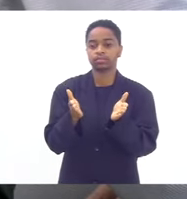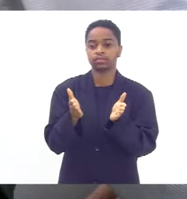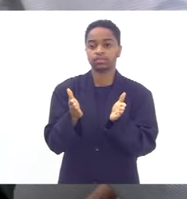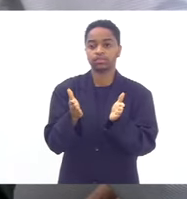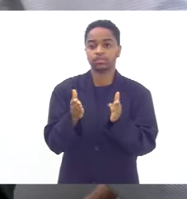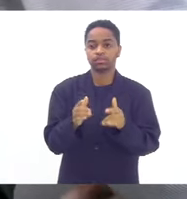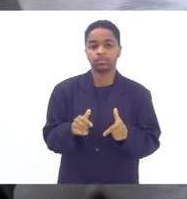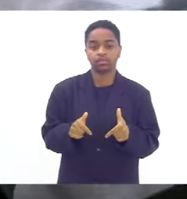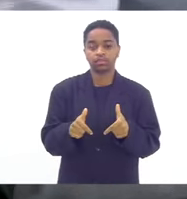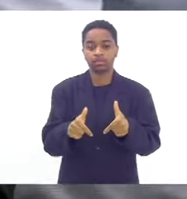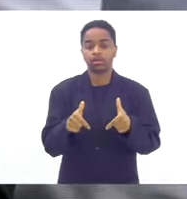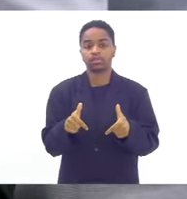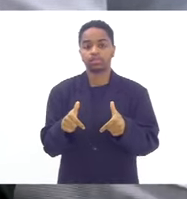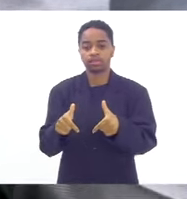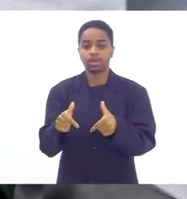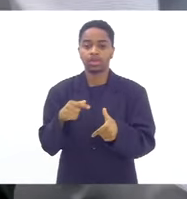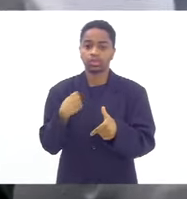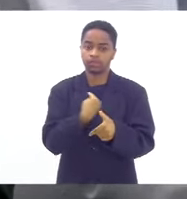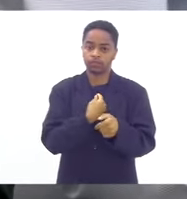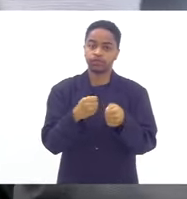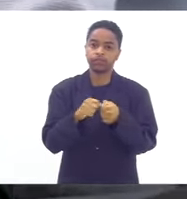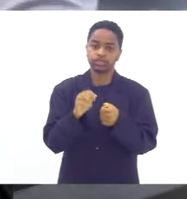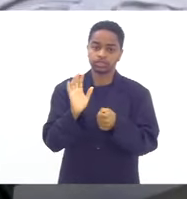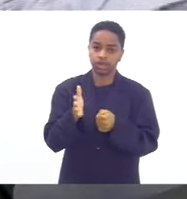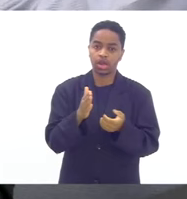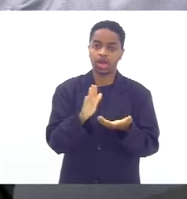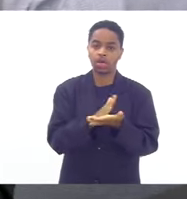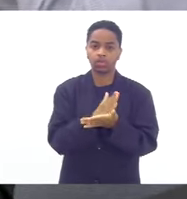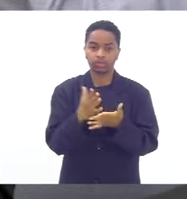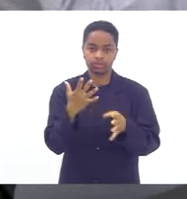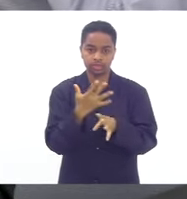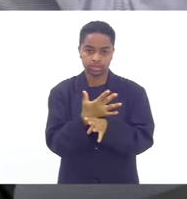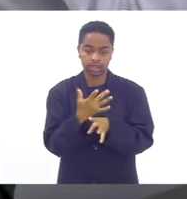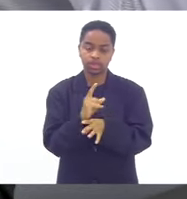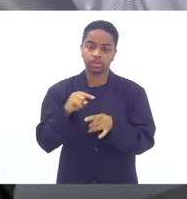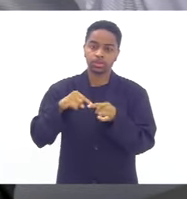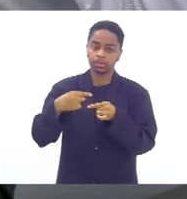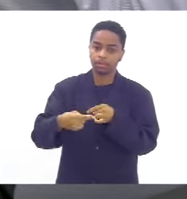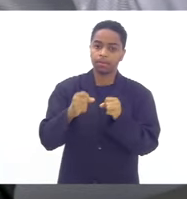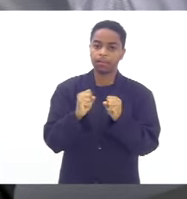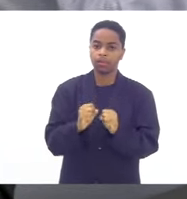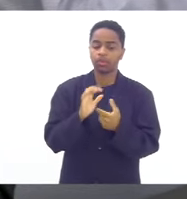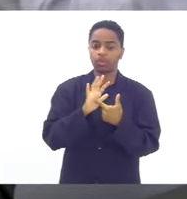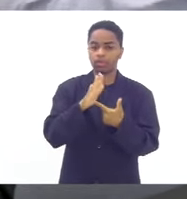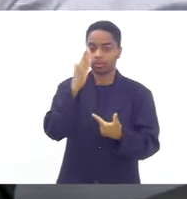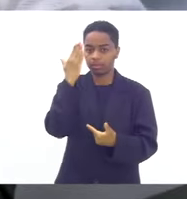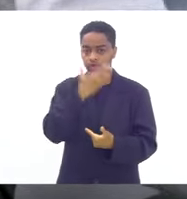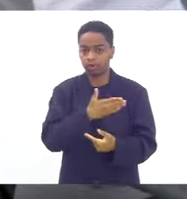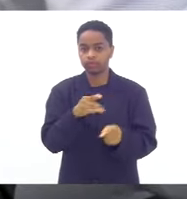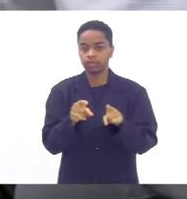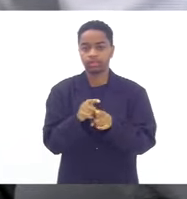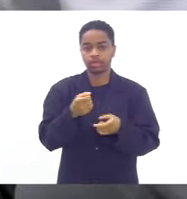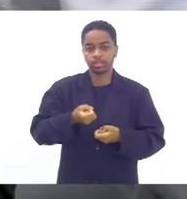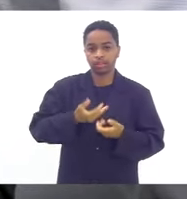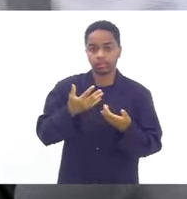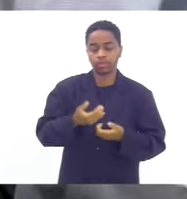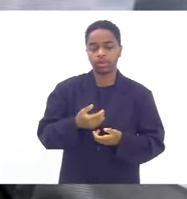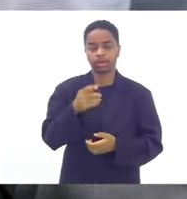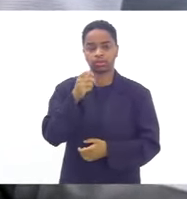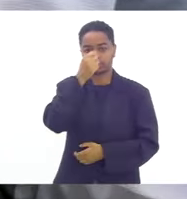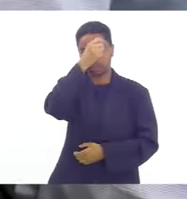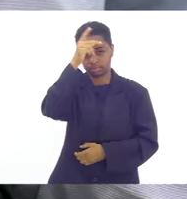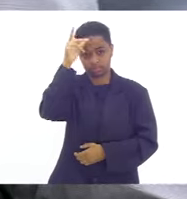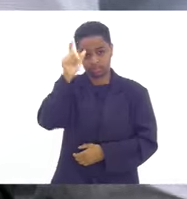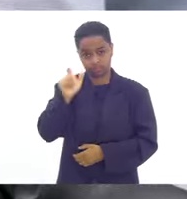feito isso já em alguns municípios, depois a gente pode trazer aqui com comprovações, com depoimentos dos prefeitos.